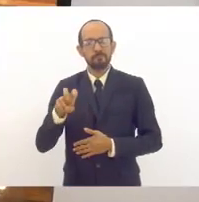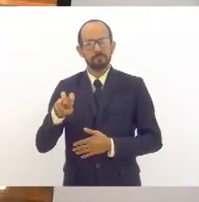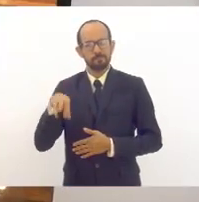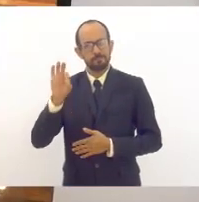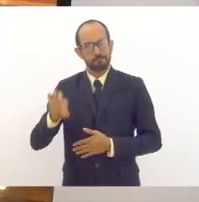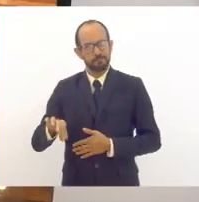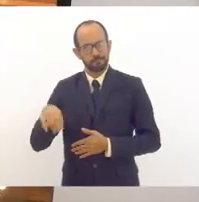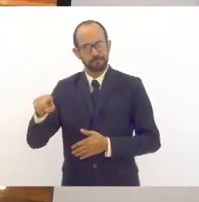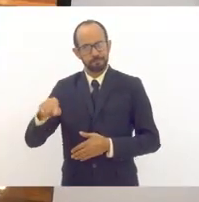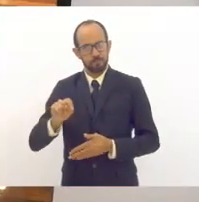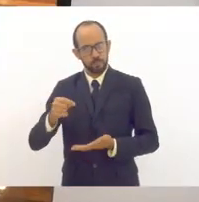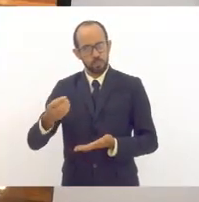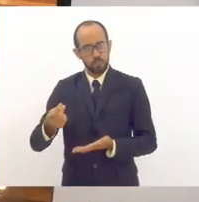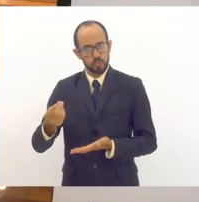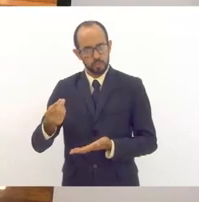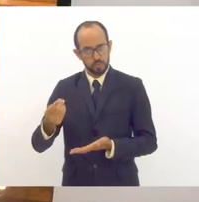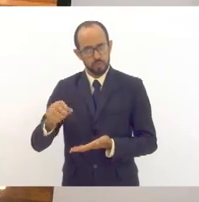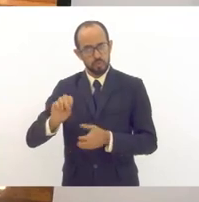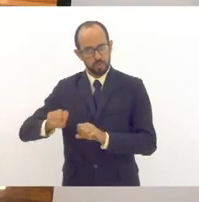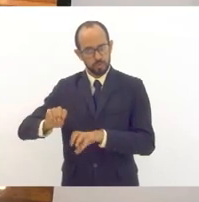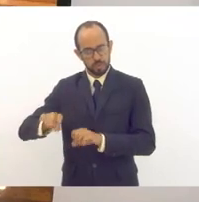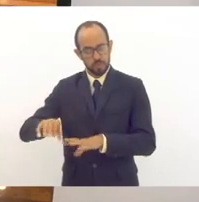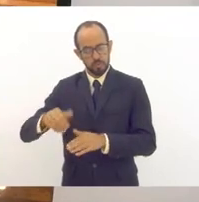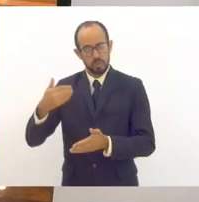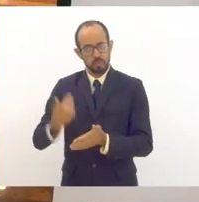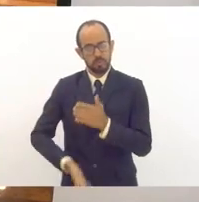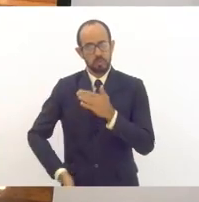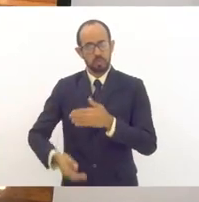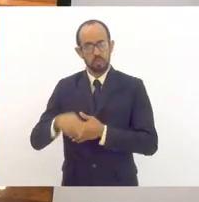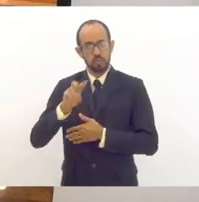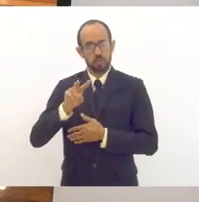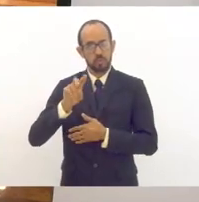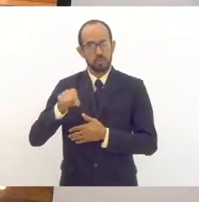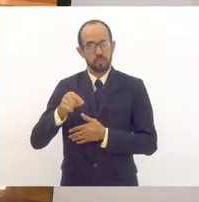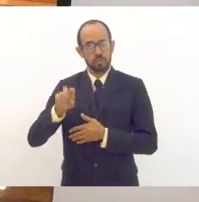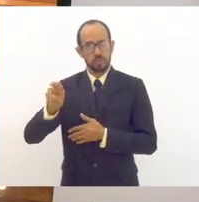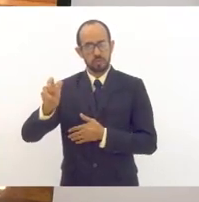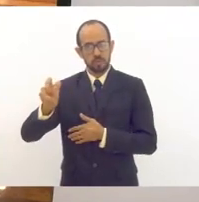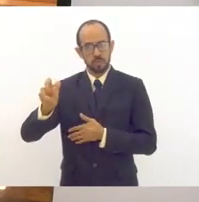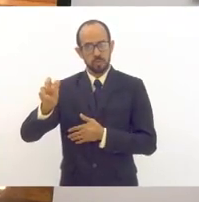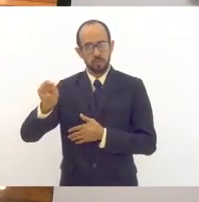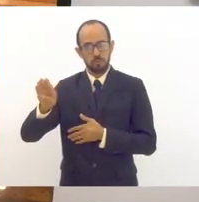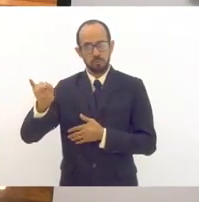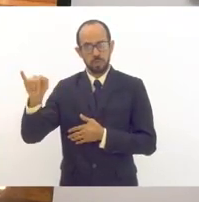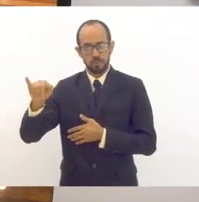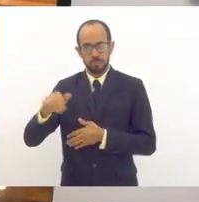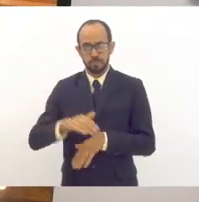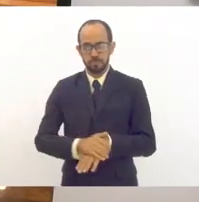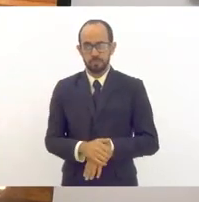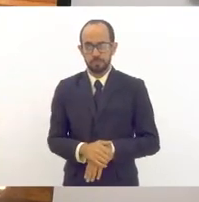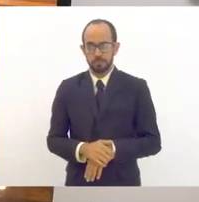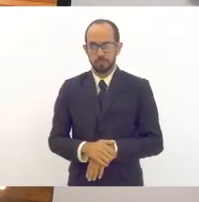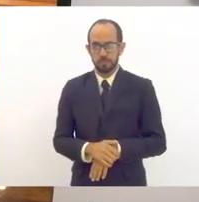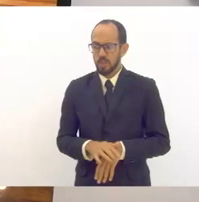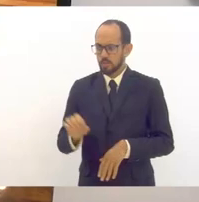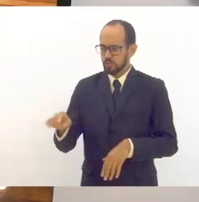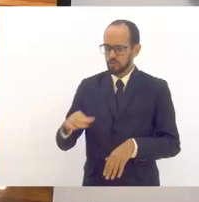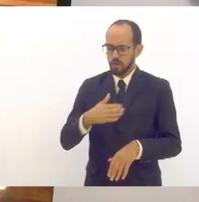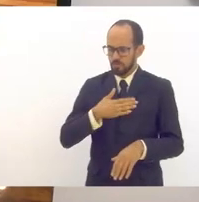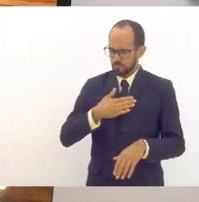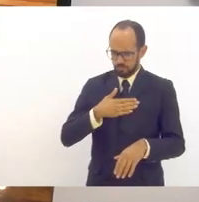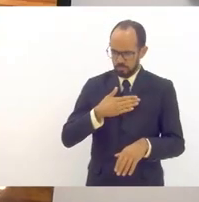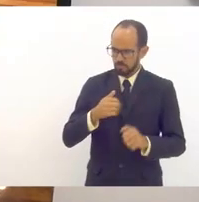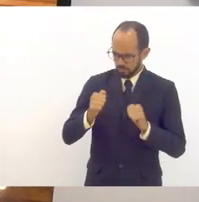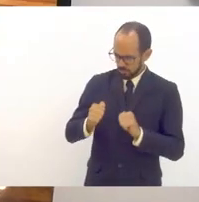para educação já perdemos aí 2.5 B no mínimo para os municípios Sim essa